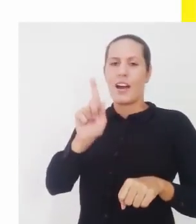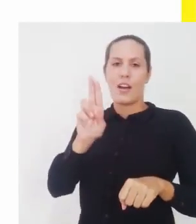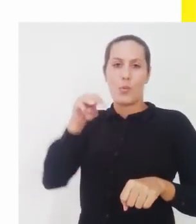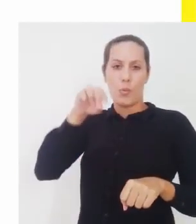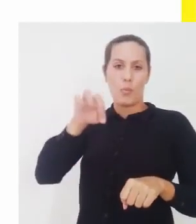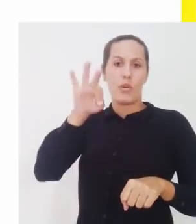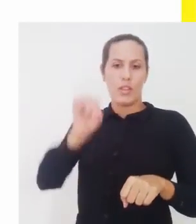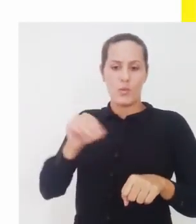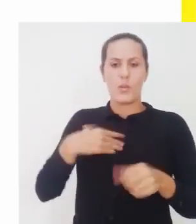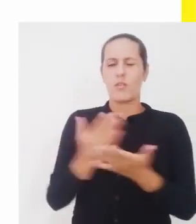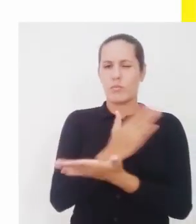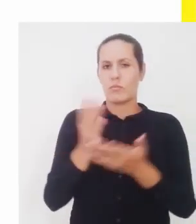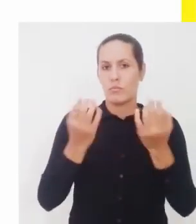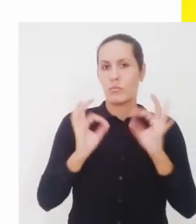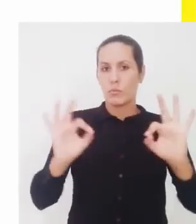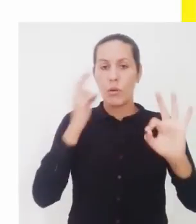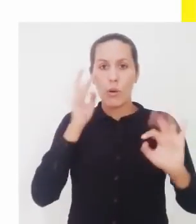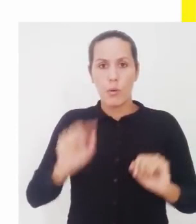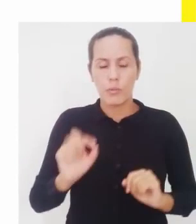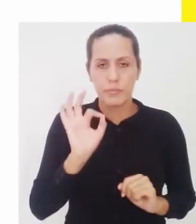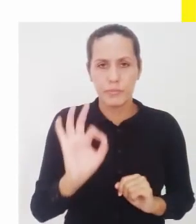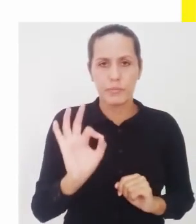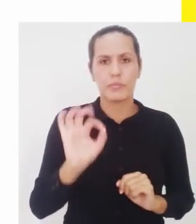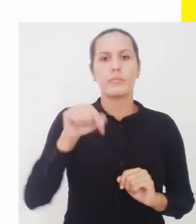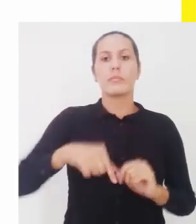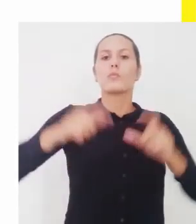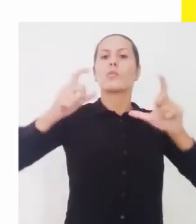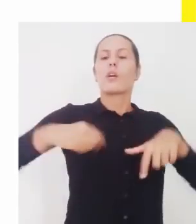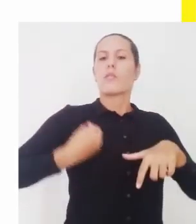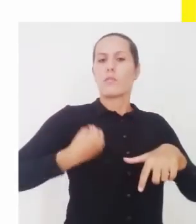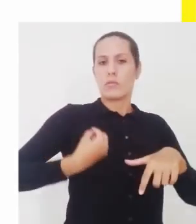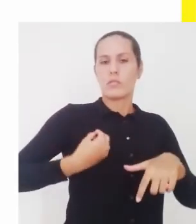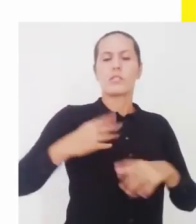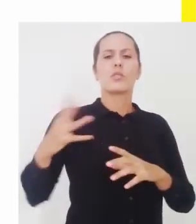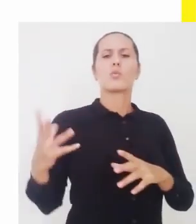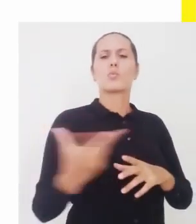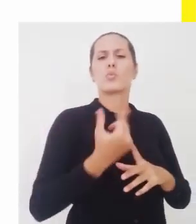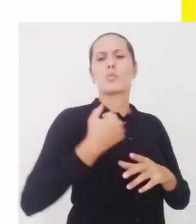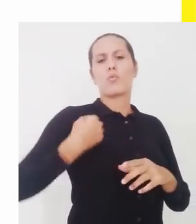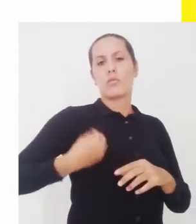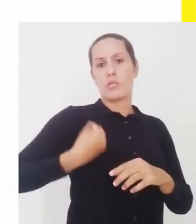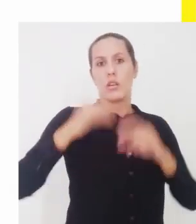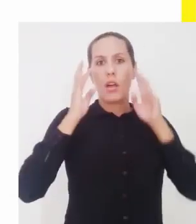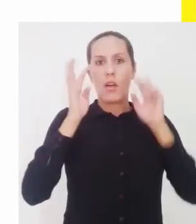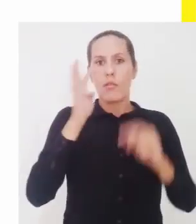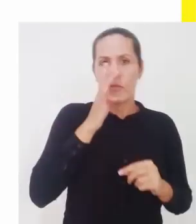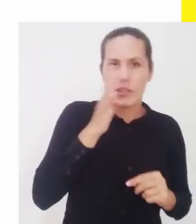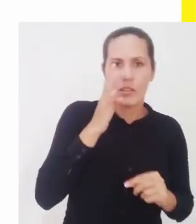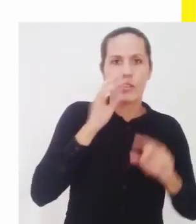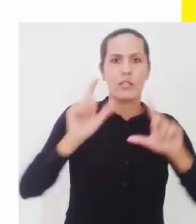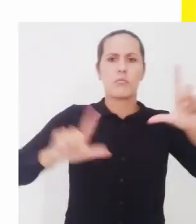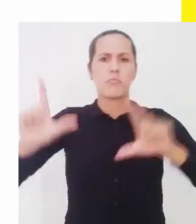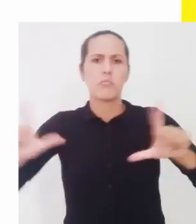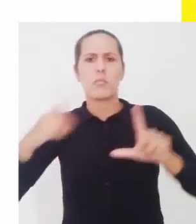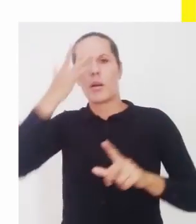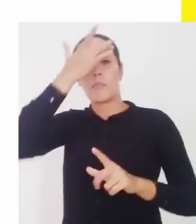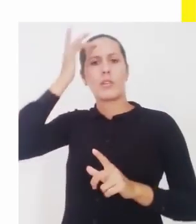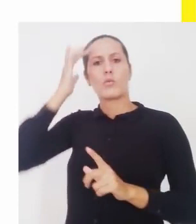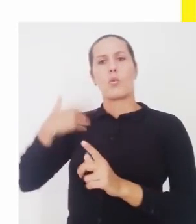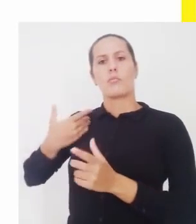recursos que se chamam os argumentos. E aí eu fiz um esquema que você vai achar bem parecido com o que você acabou de ver. Dá uma